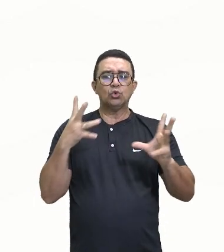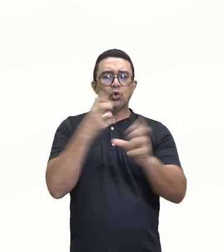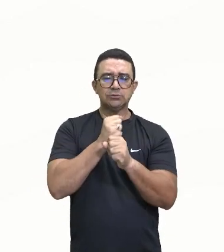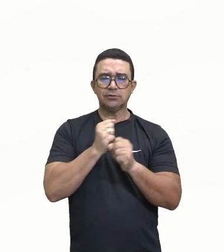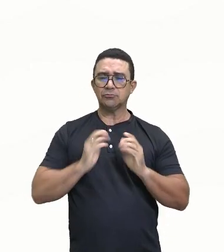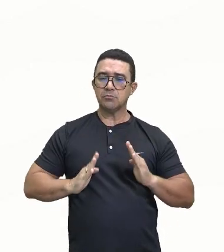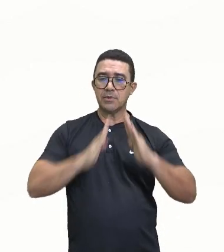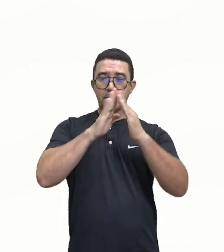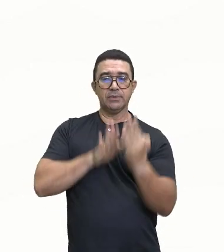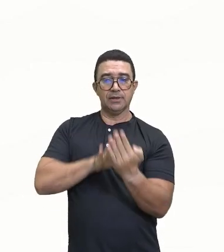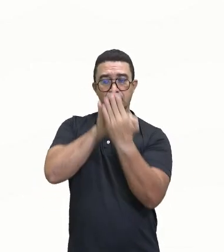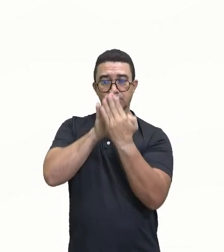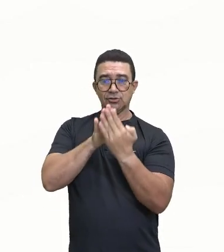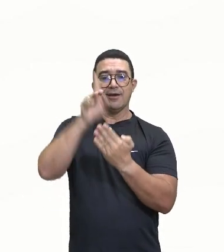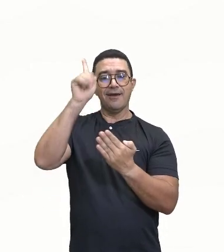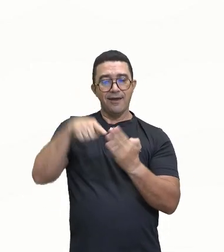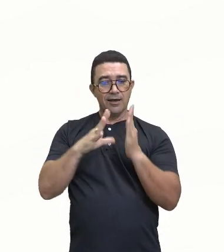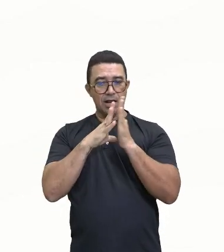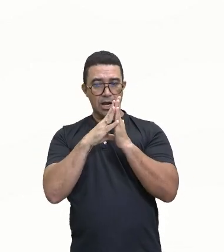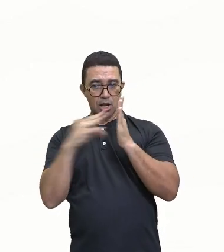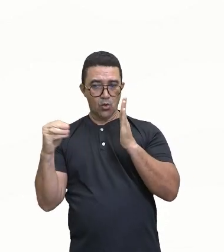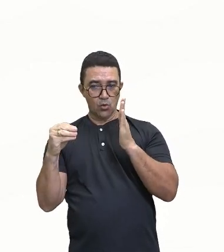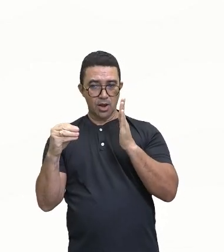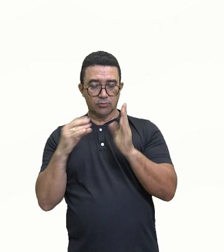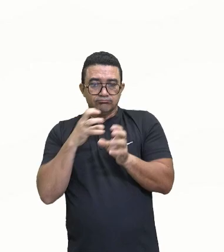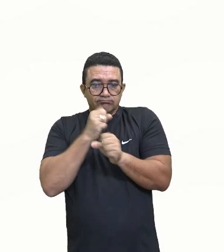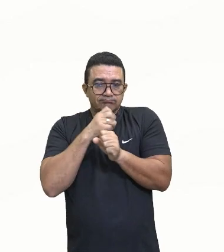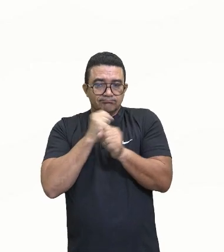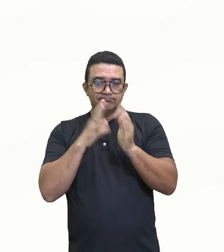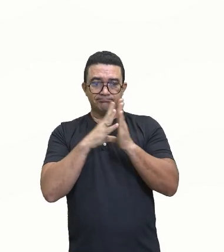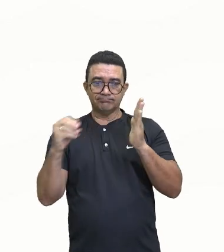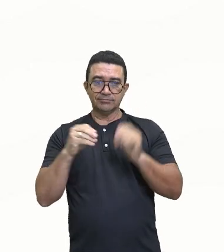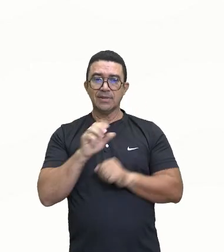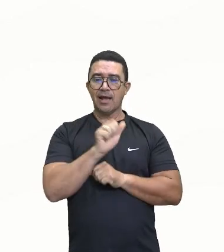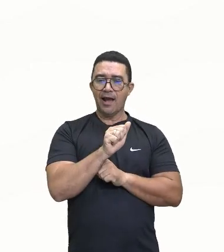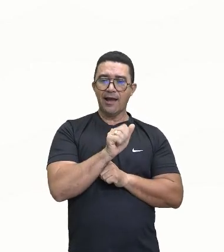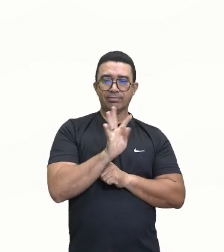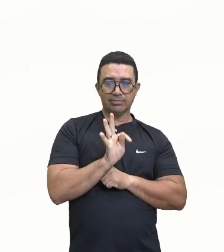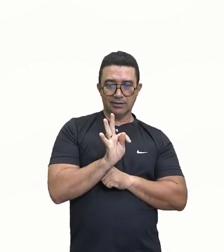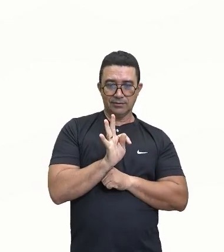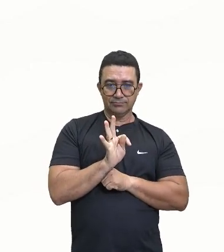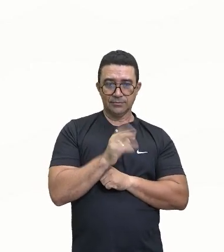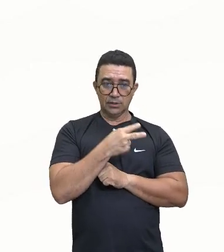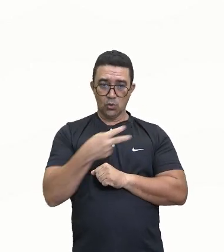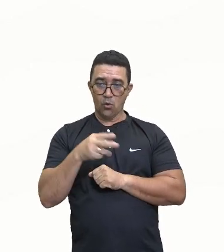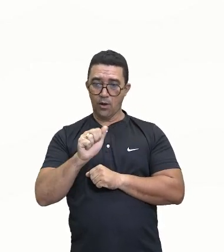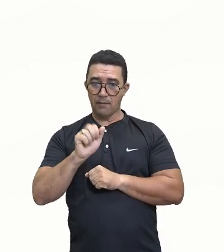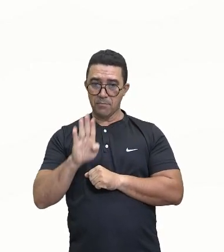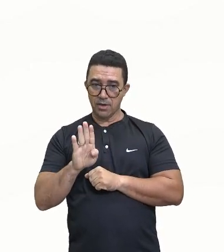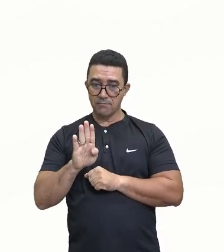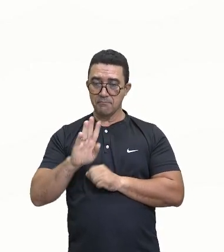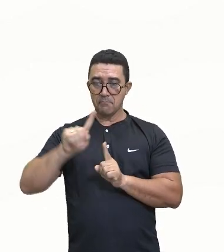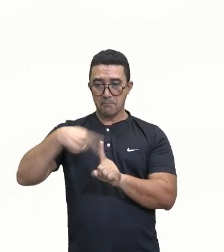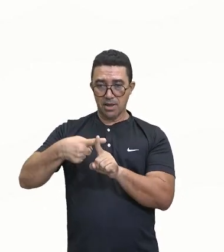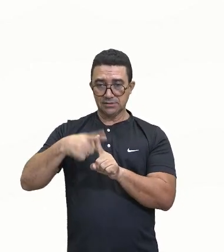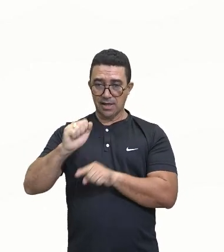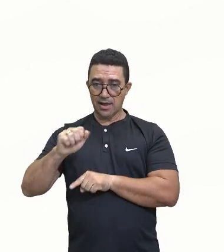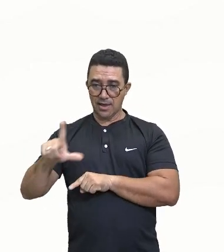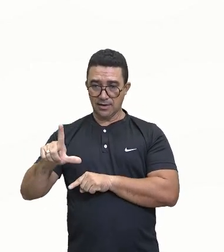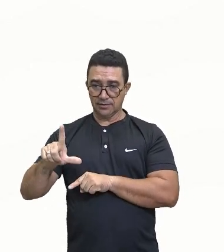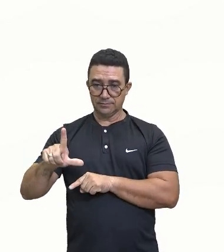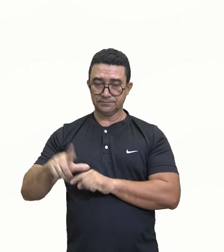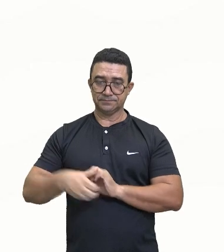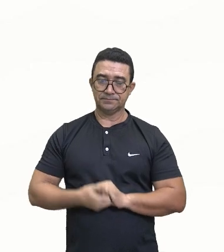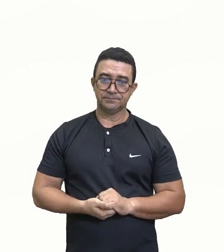é calculada pela seguinte fórmula, tá? Pela expressão: a área total é igual à área da base mais a